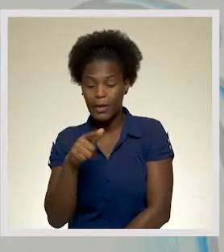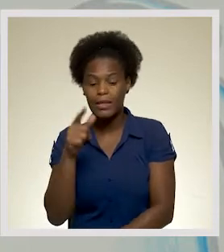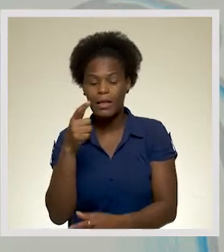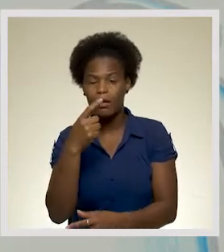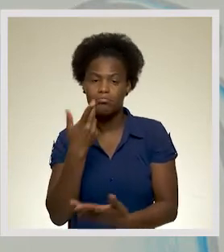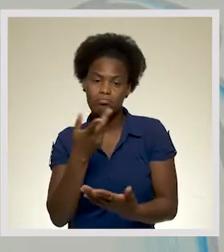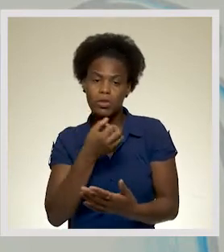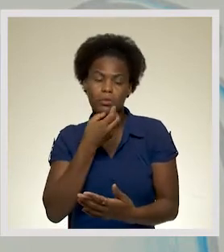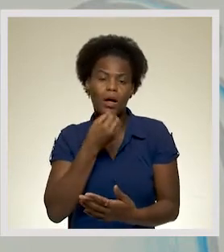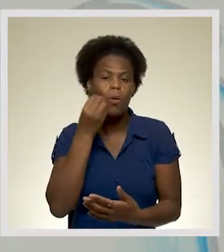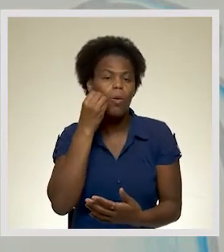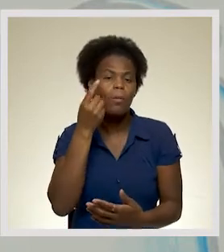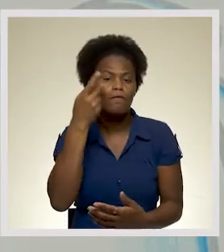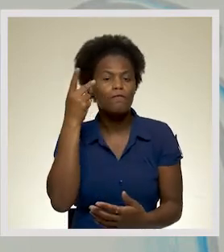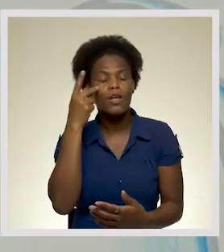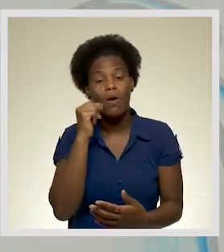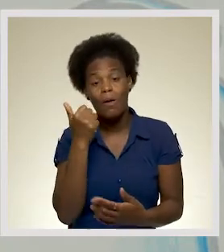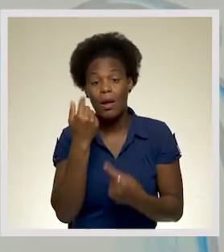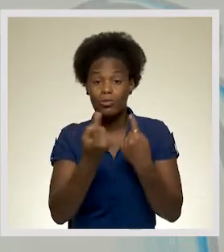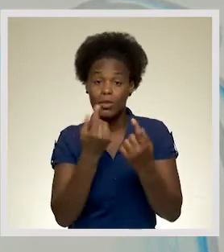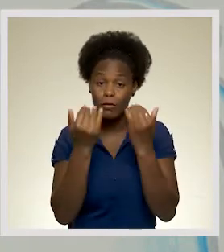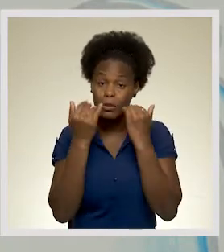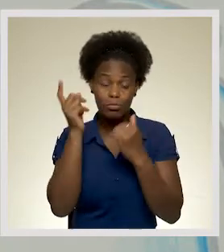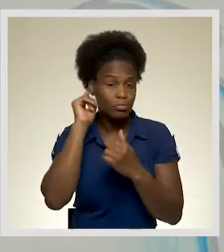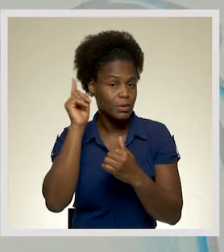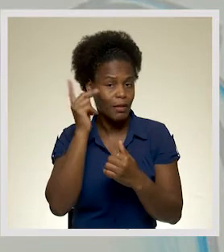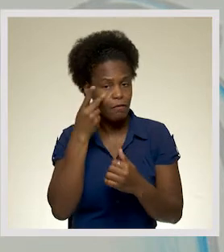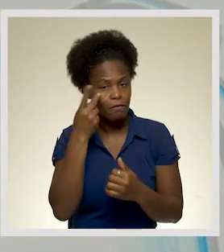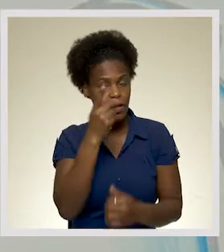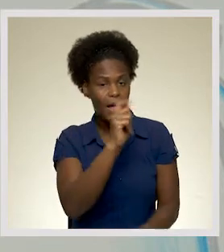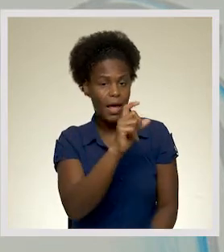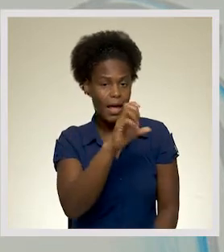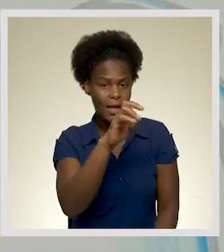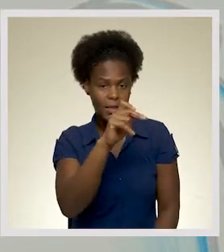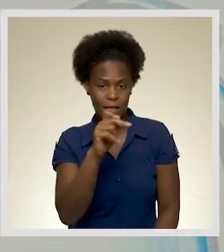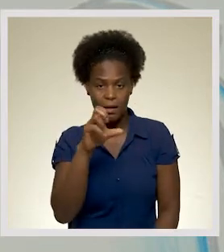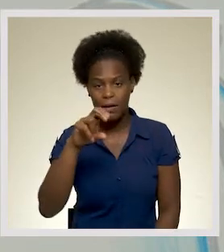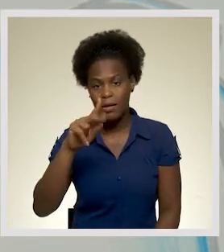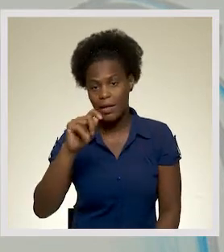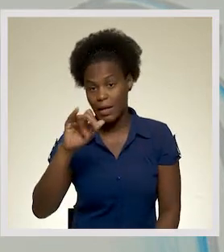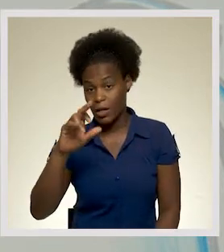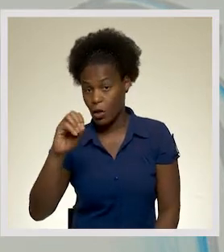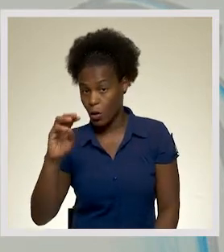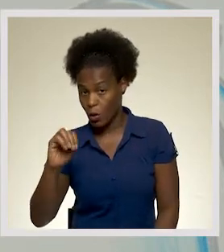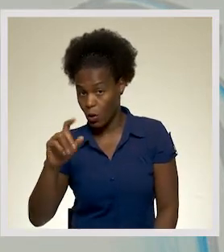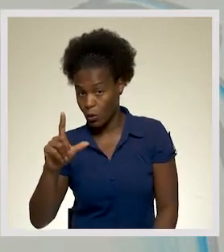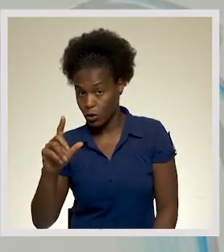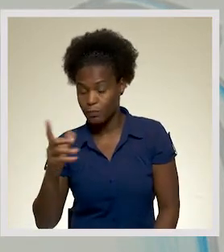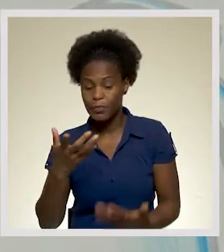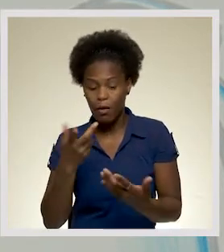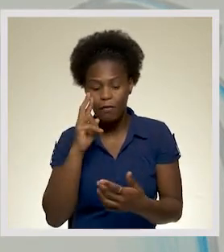alguns dados importantes da vida de Eça de Queiroz. Vamos agora olhar para a sua obra, a sua